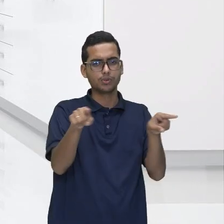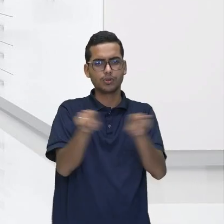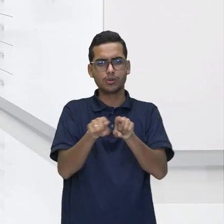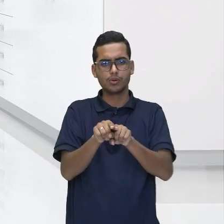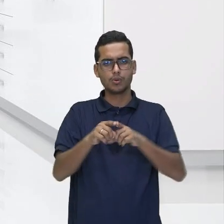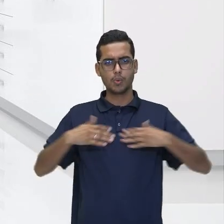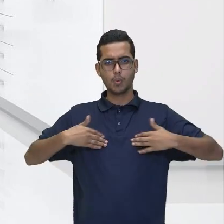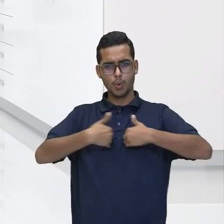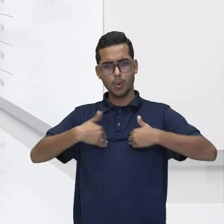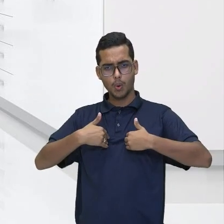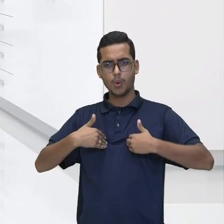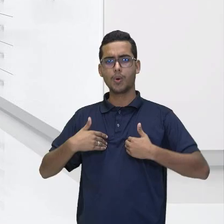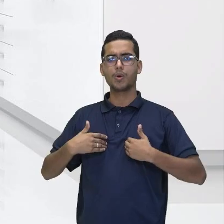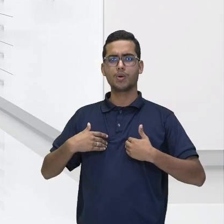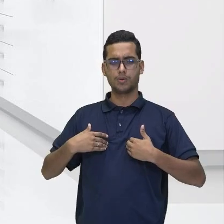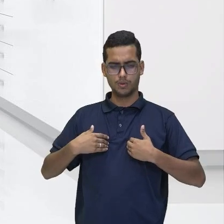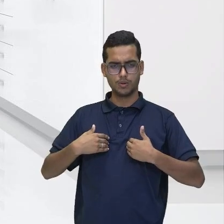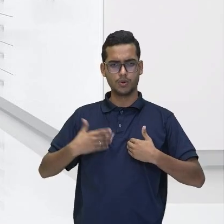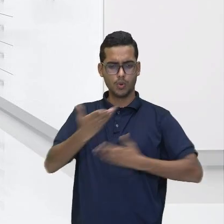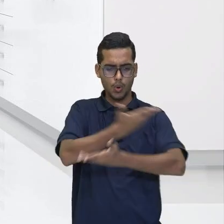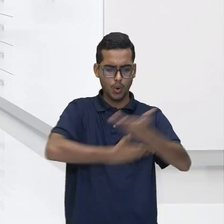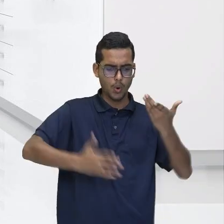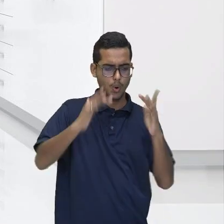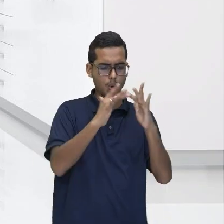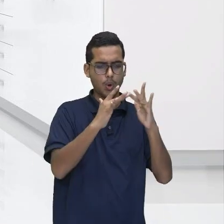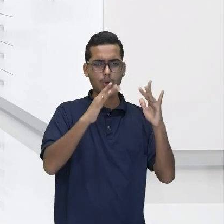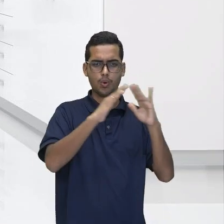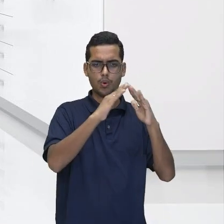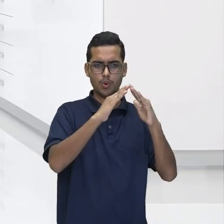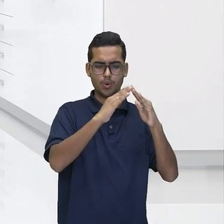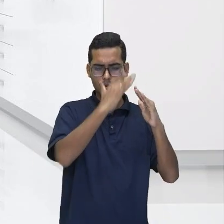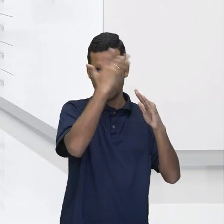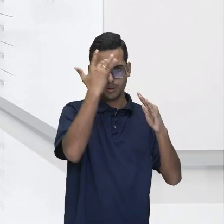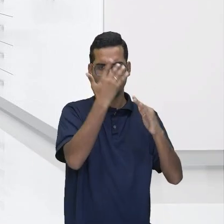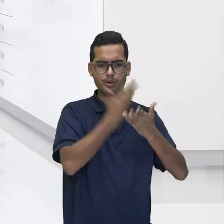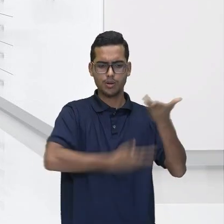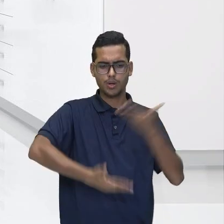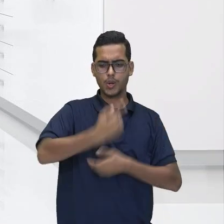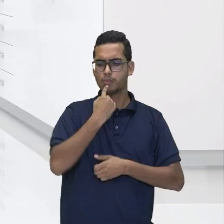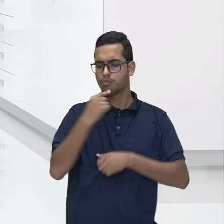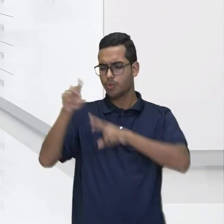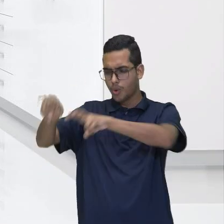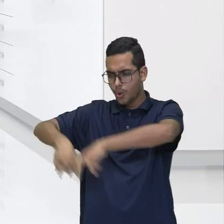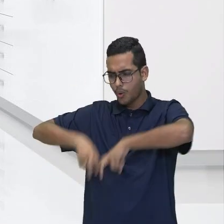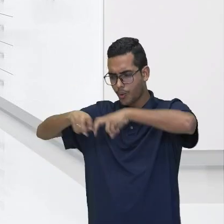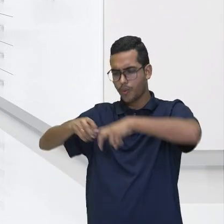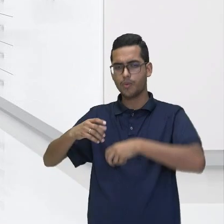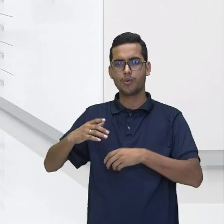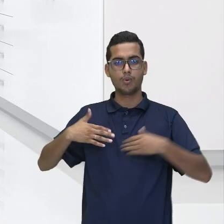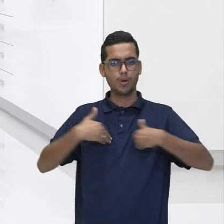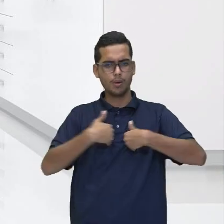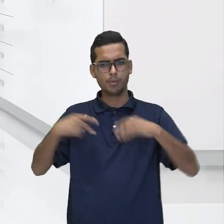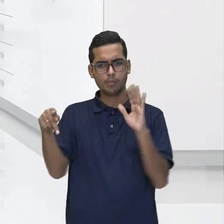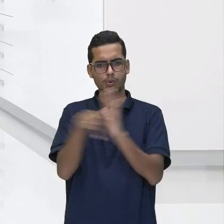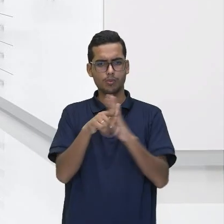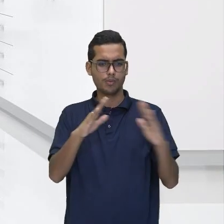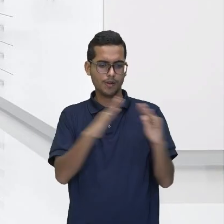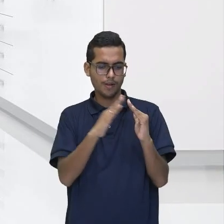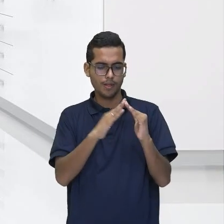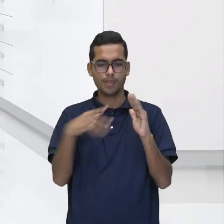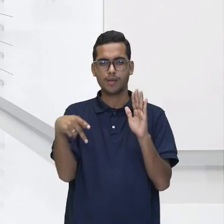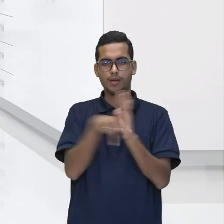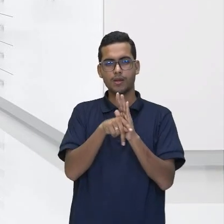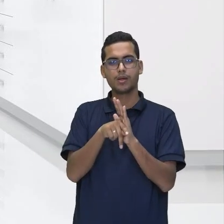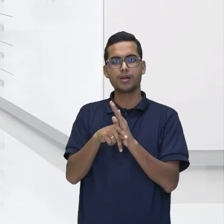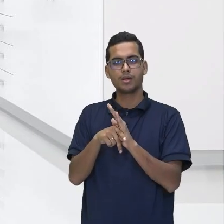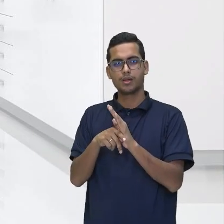animais domésticos convivem no meio ali daquela lavoura, daqueles canteiros onde estão o couve,